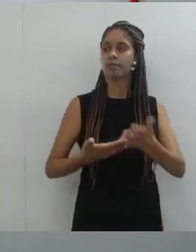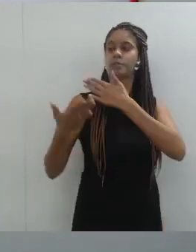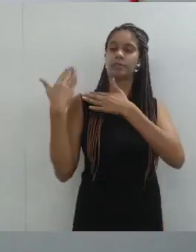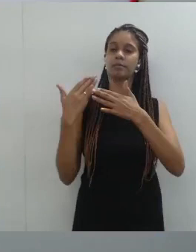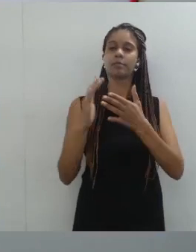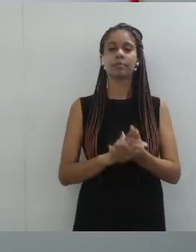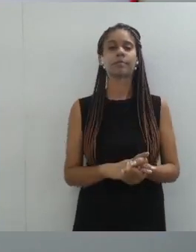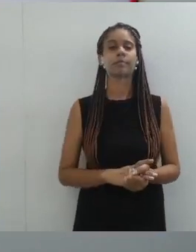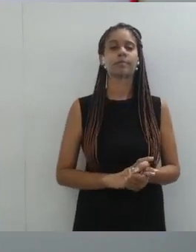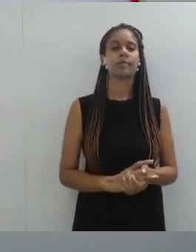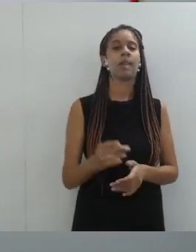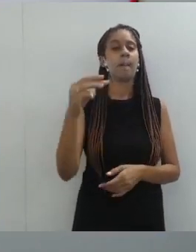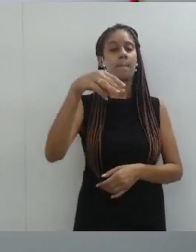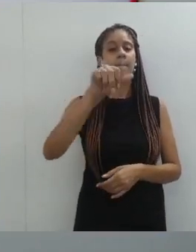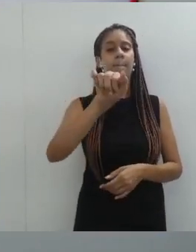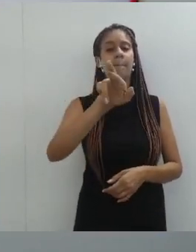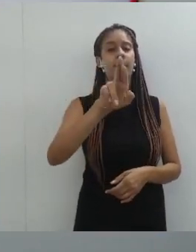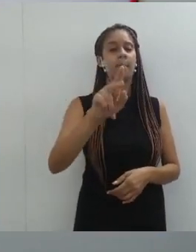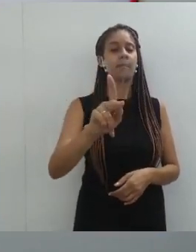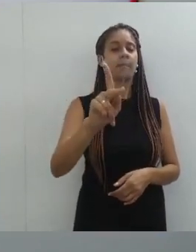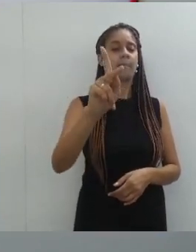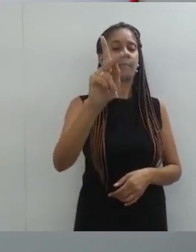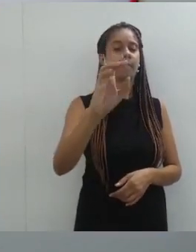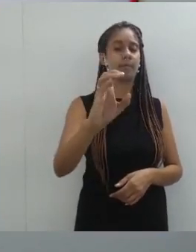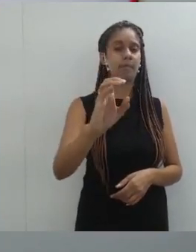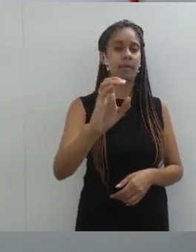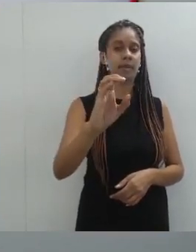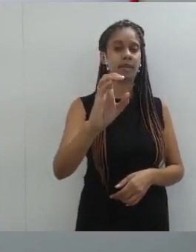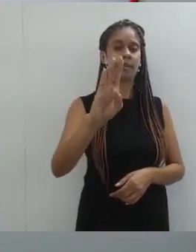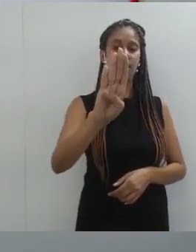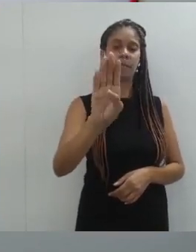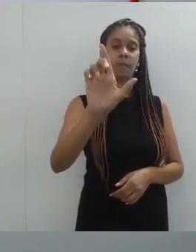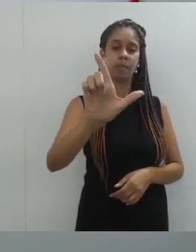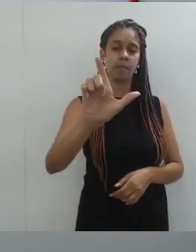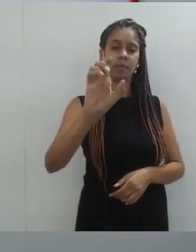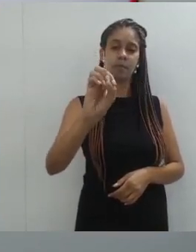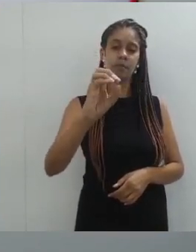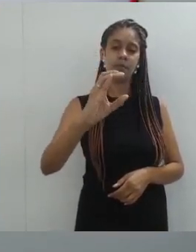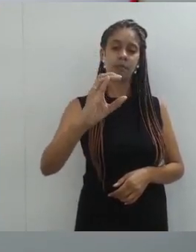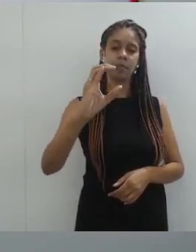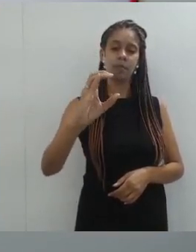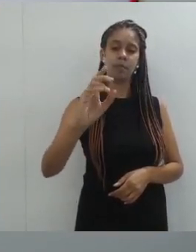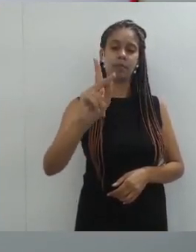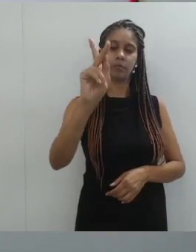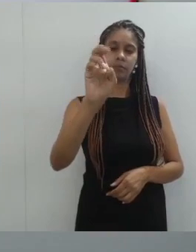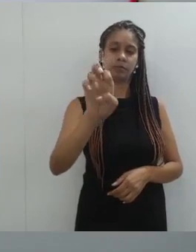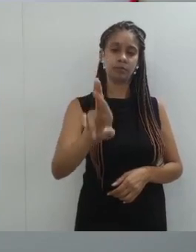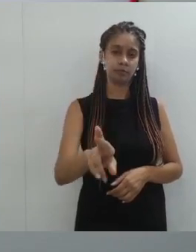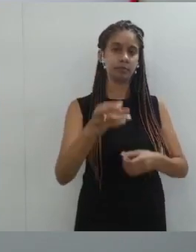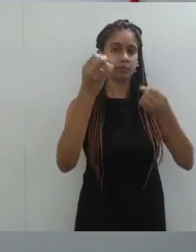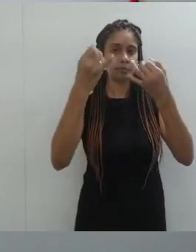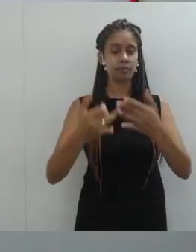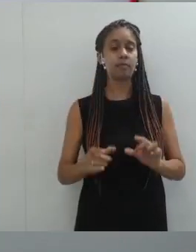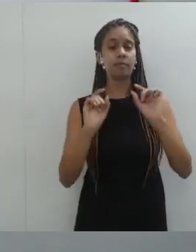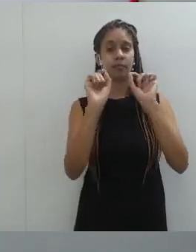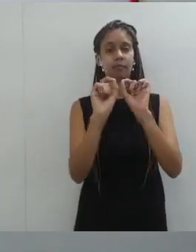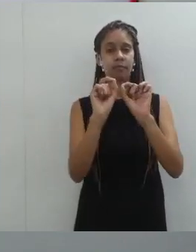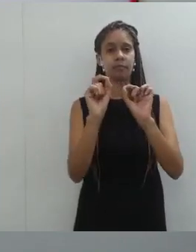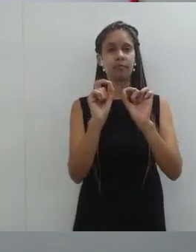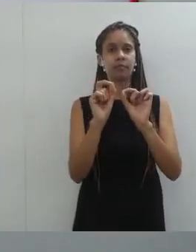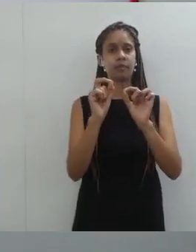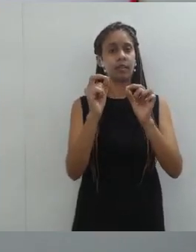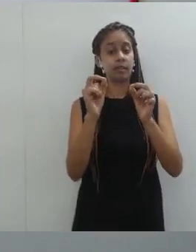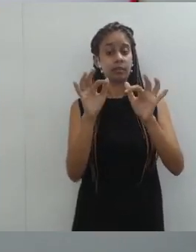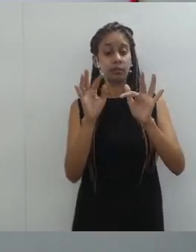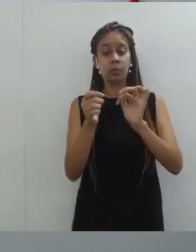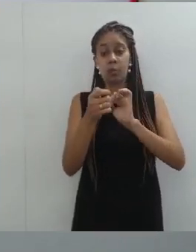Mark Bloch, olha ele aí mais uma vez, a diversidade dos testemunhos históricos é quase infinita.